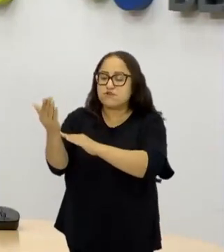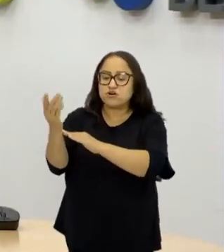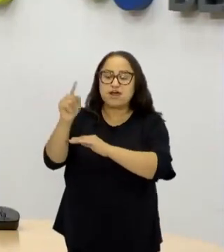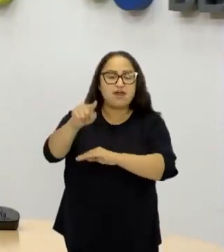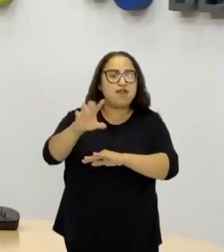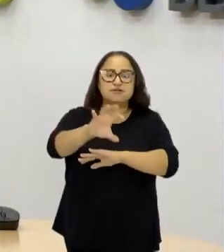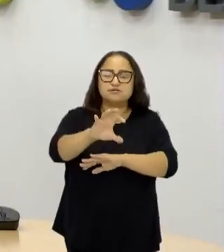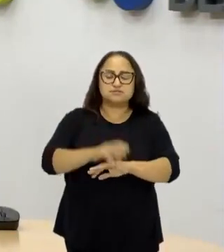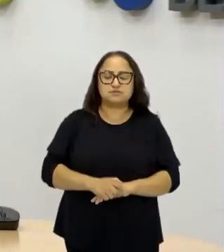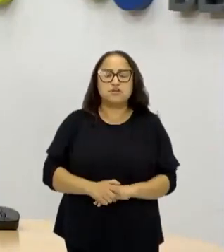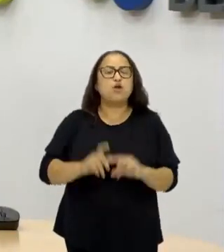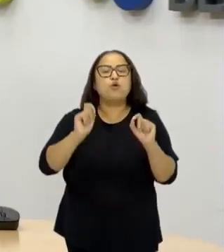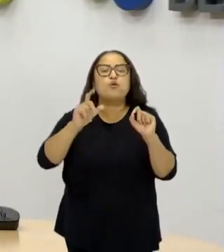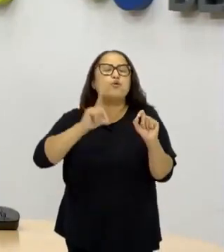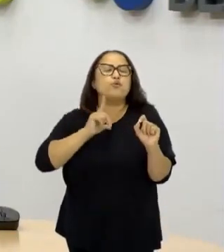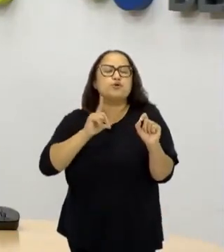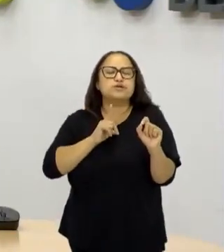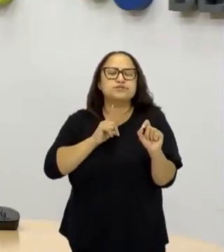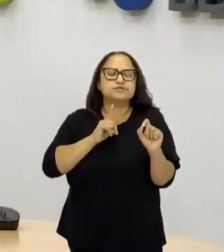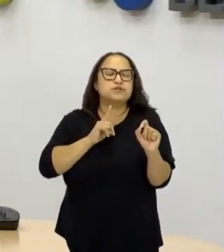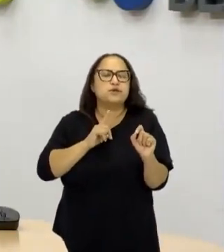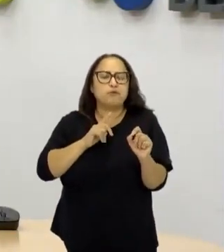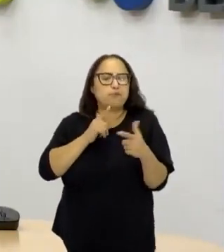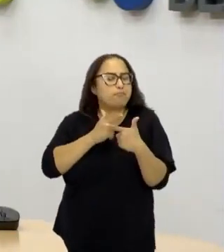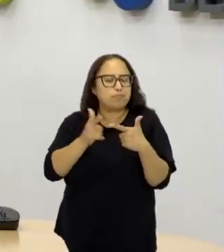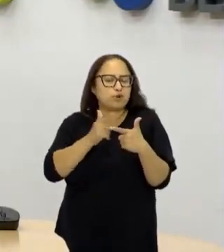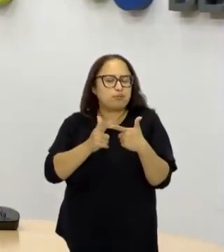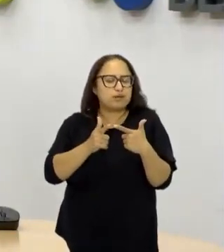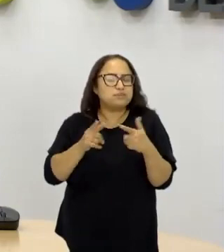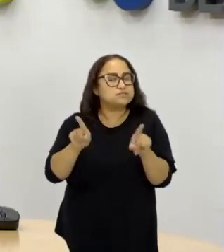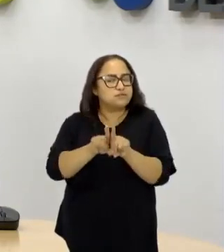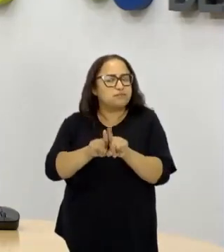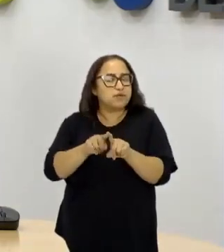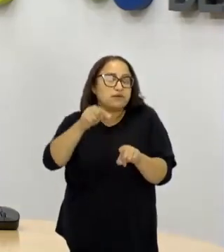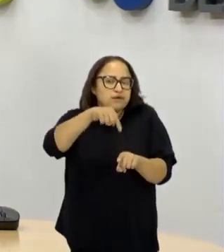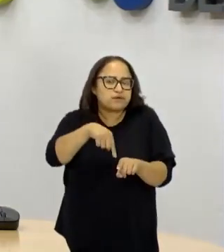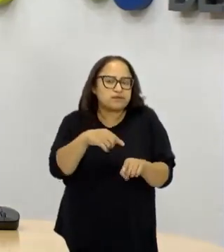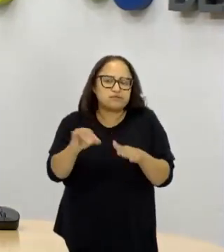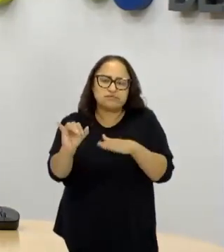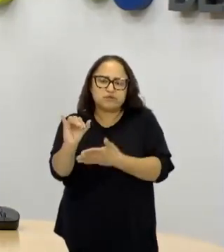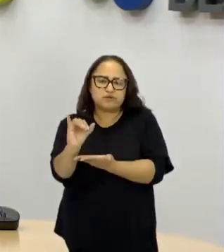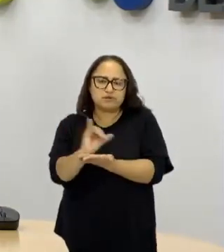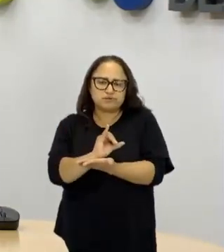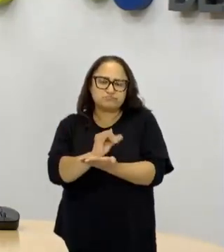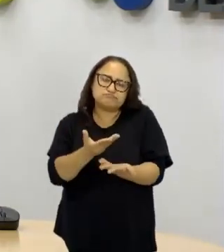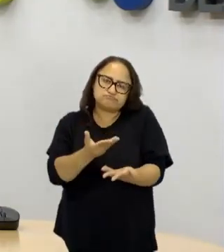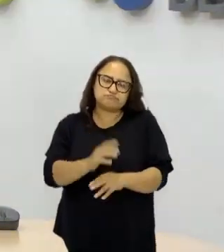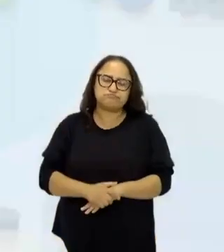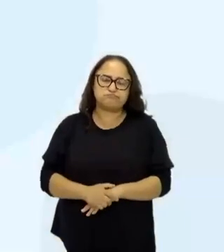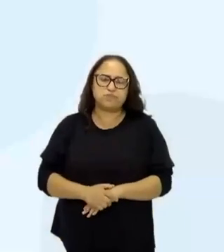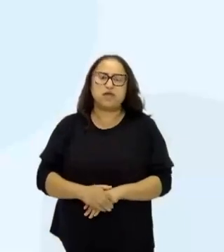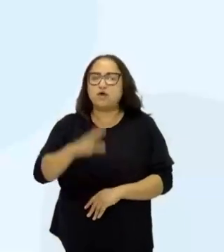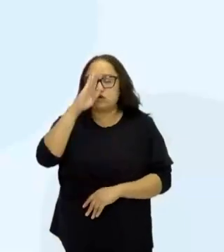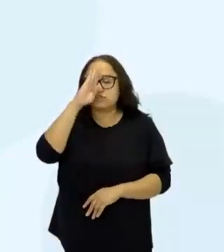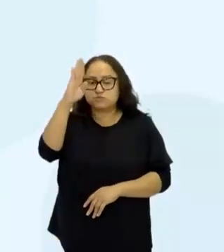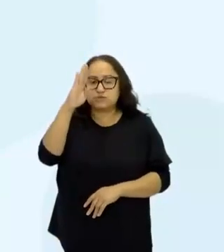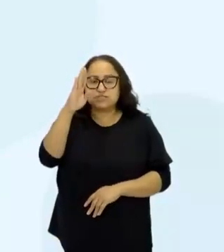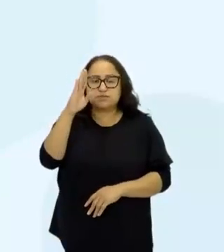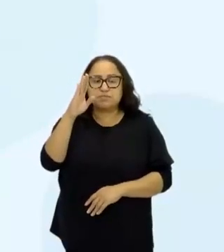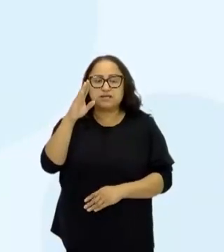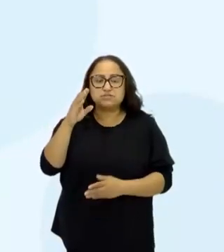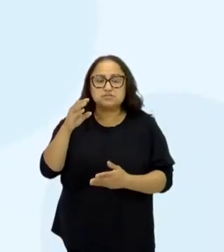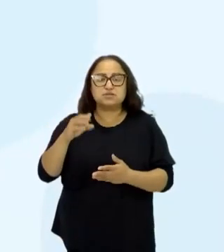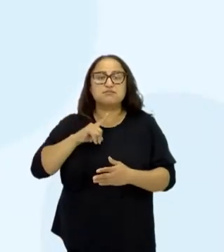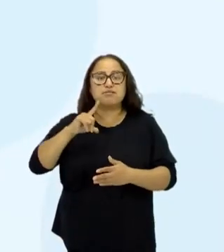as consequências, logicamente, vêm para o mercado interno. Vamos lá, outro mapa lá para a gente ver lá os principais destinos